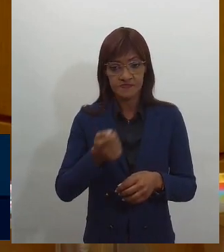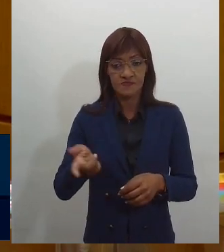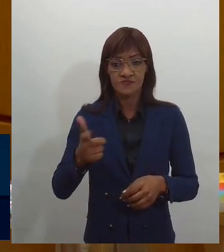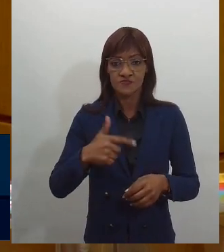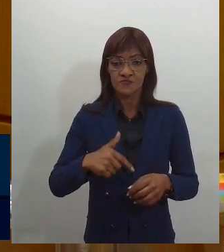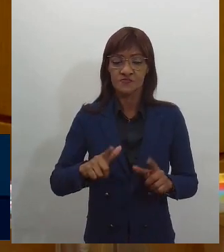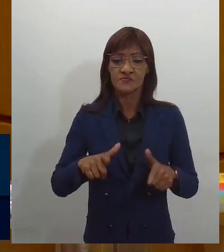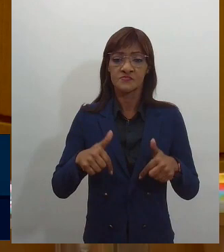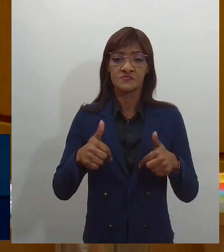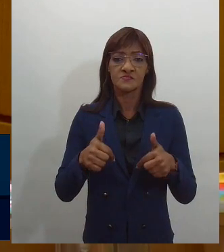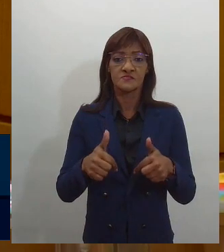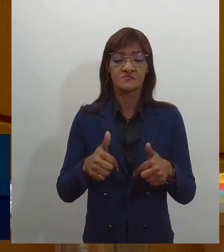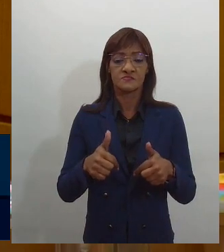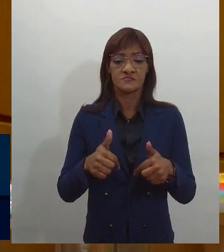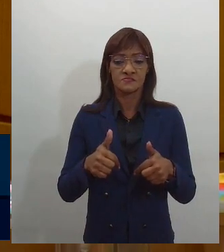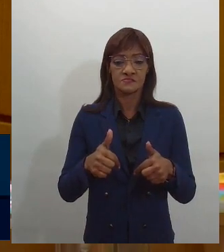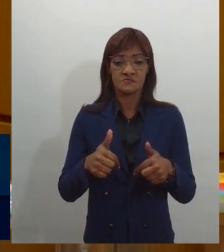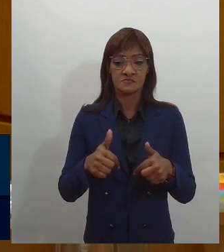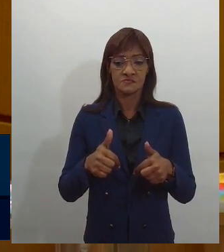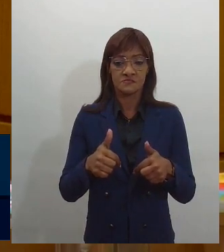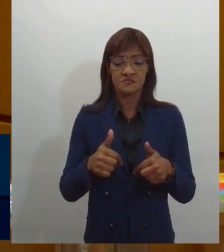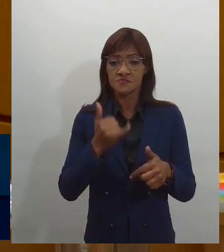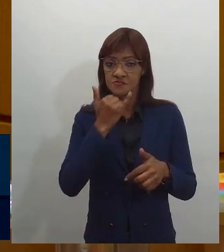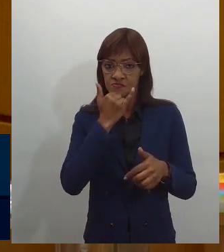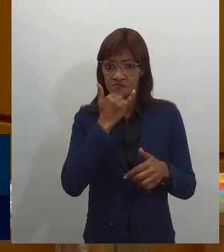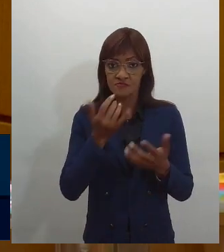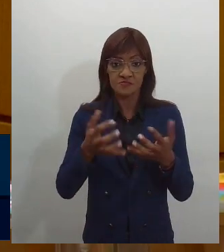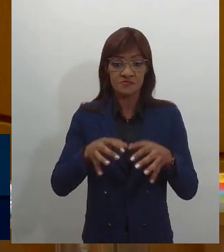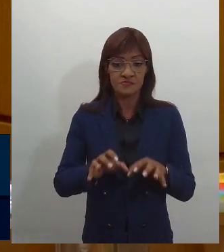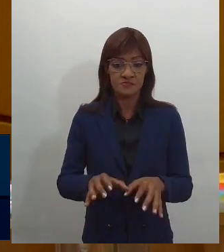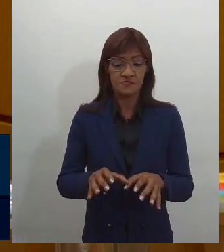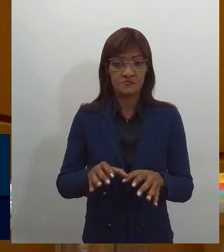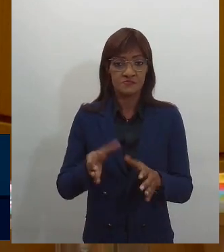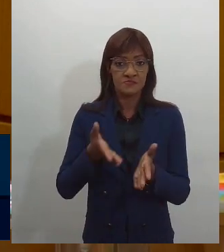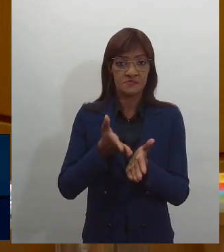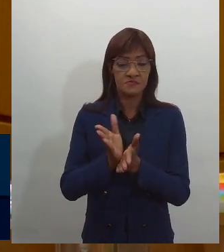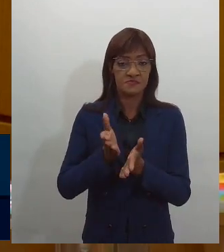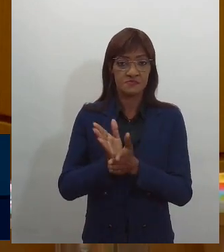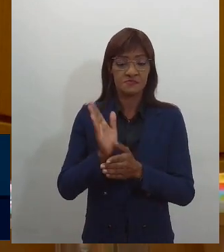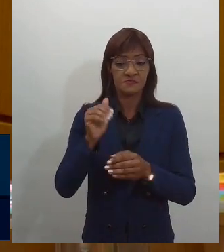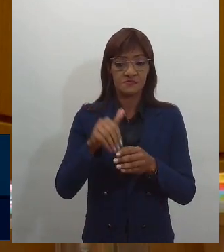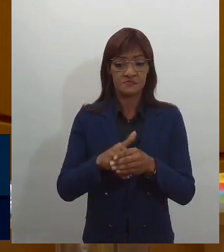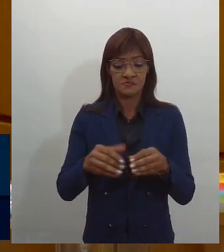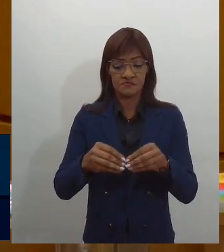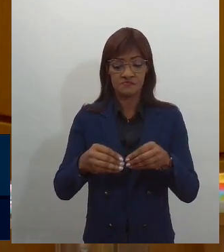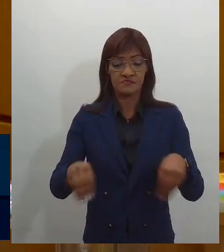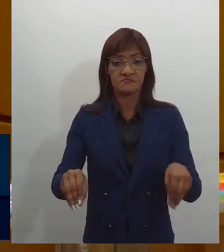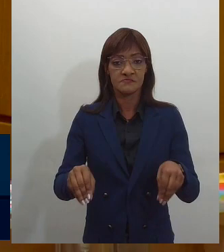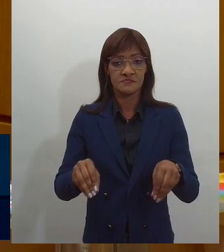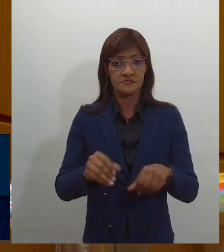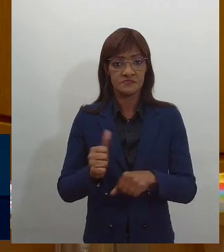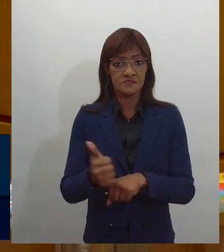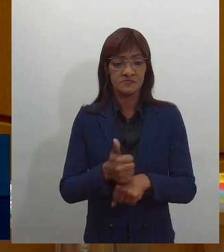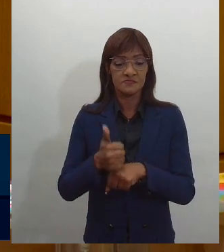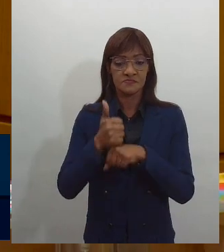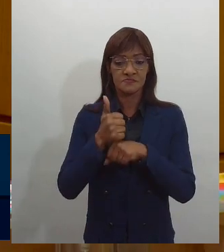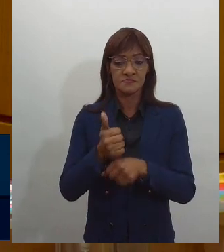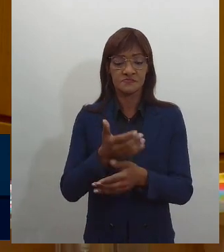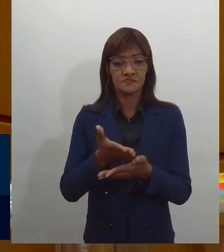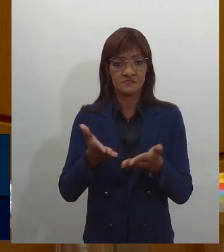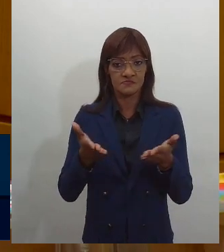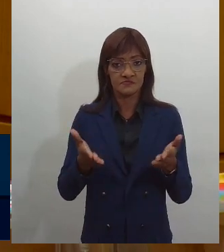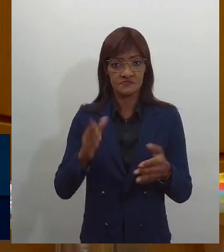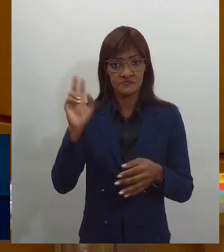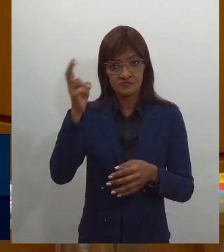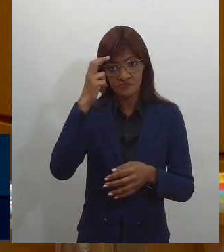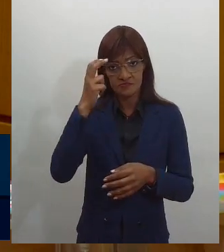os ajustes do orçamento, prejudicando ainda mais os artistas e fazedores da cultura.